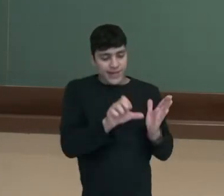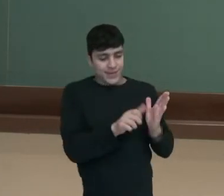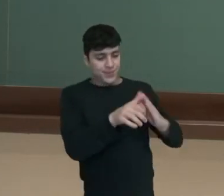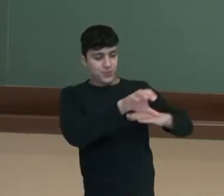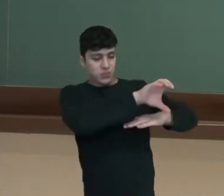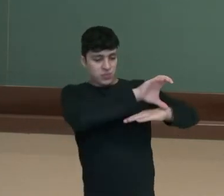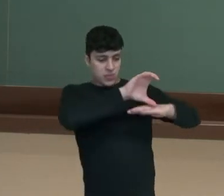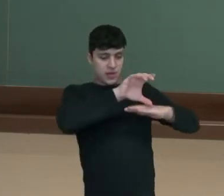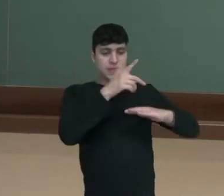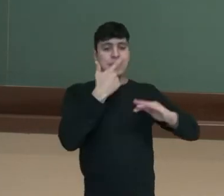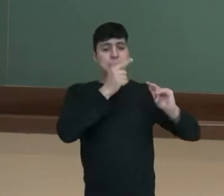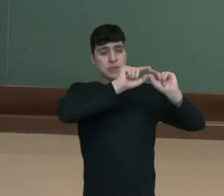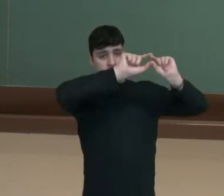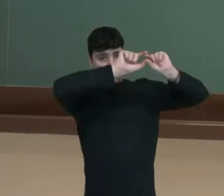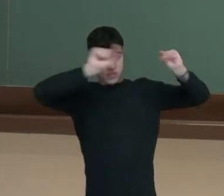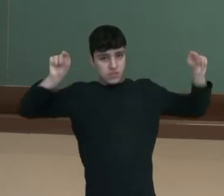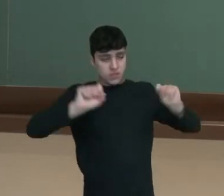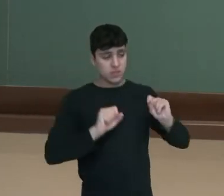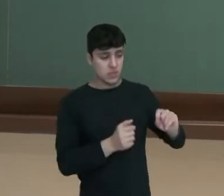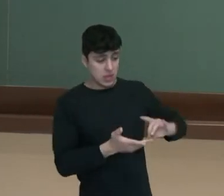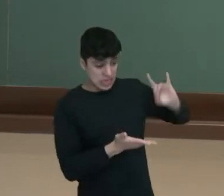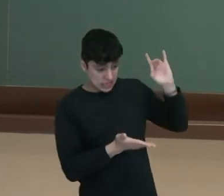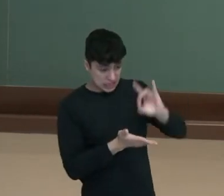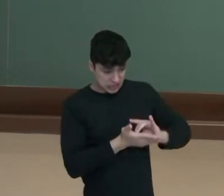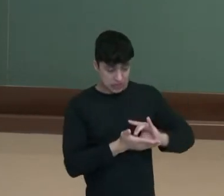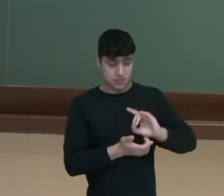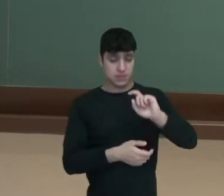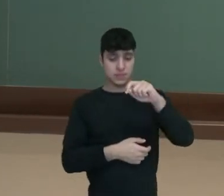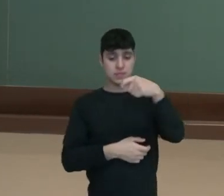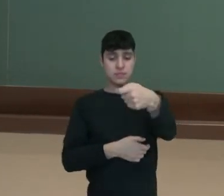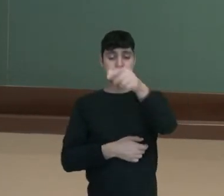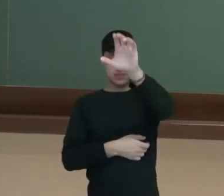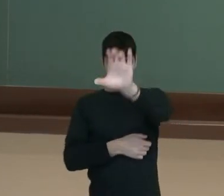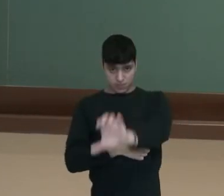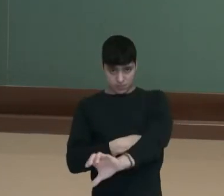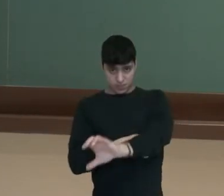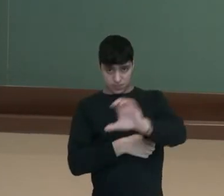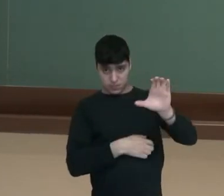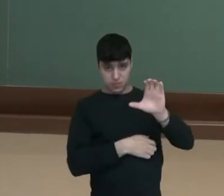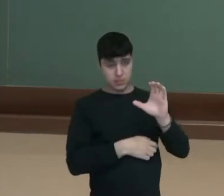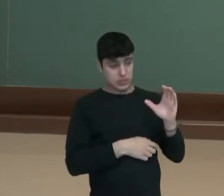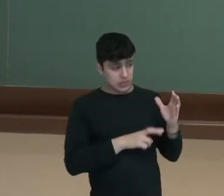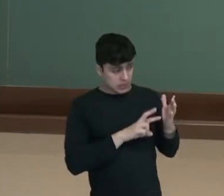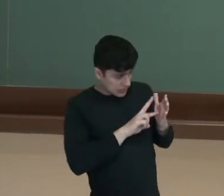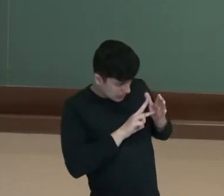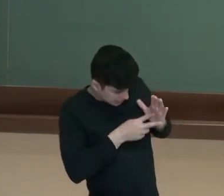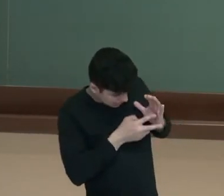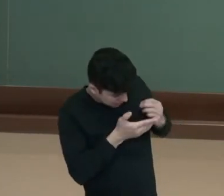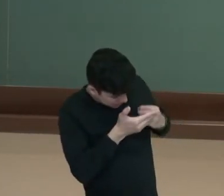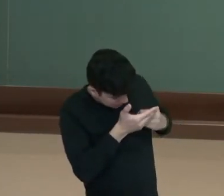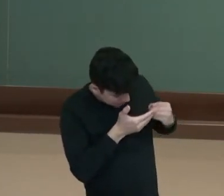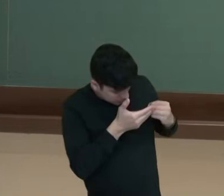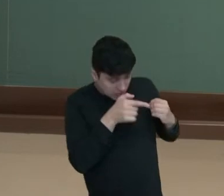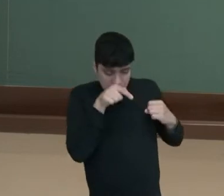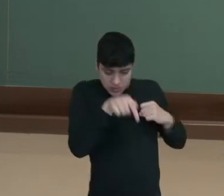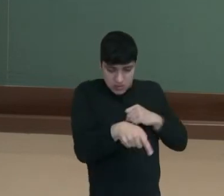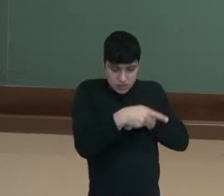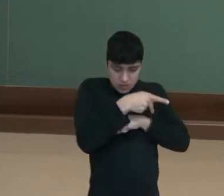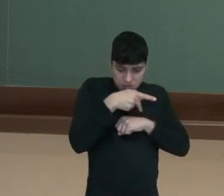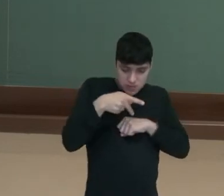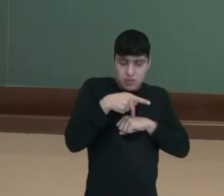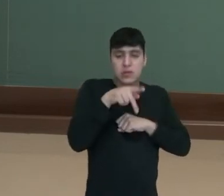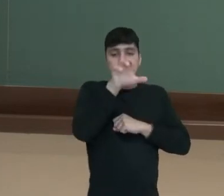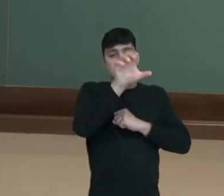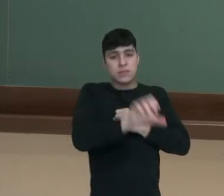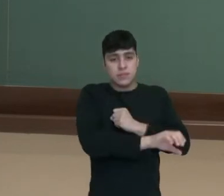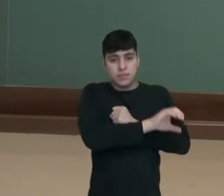Constituição dizia, a religião oficial é a católica. Significa que o Estado diz, esse aqui é um país católico,